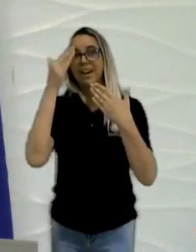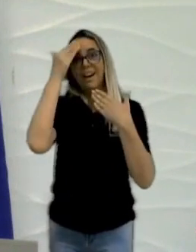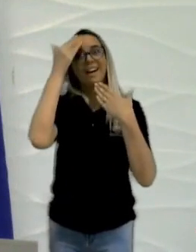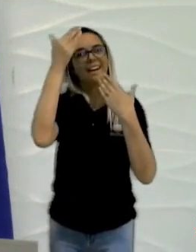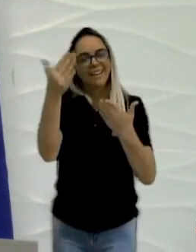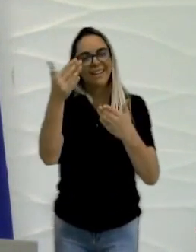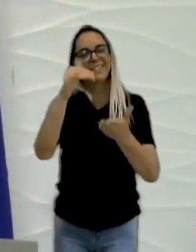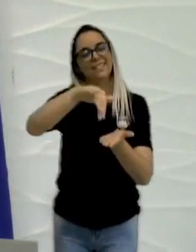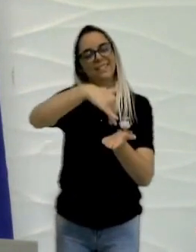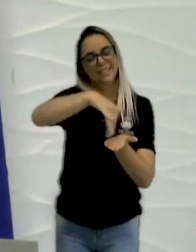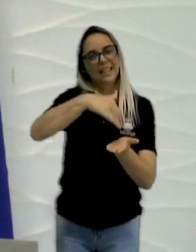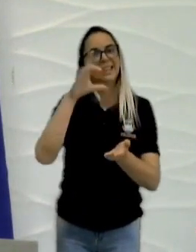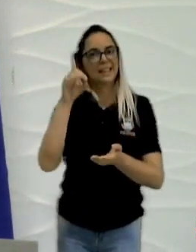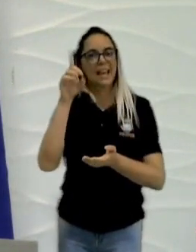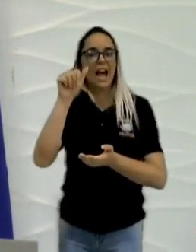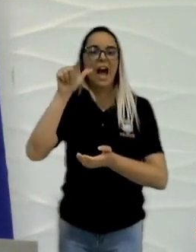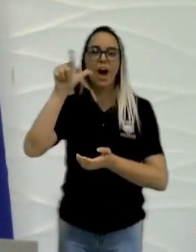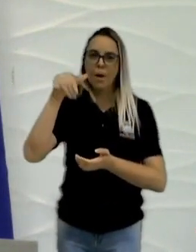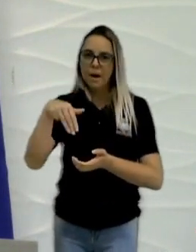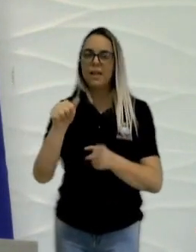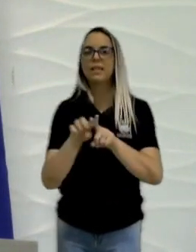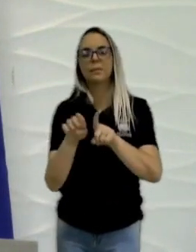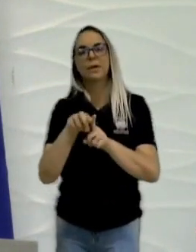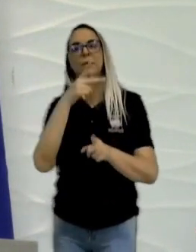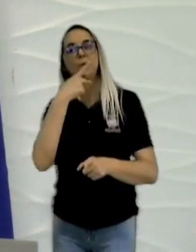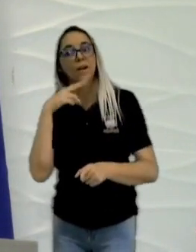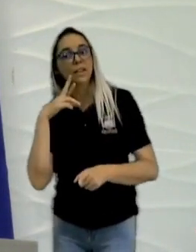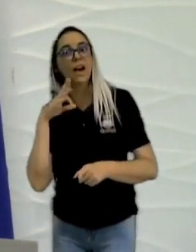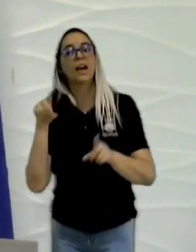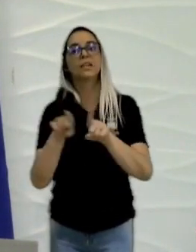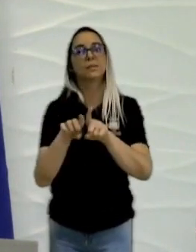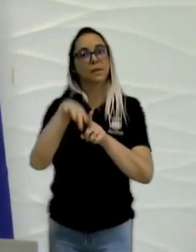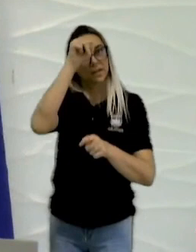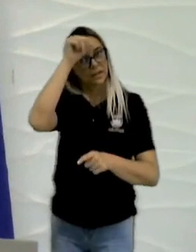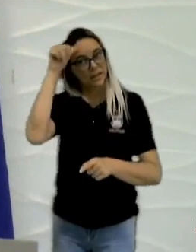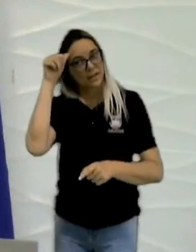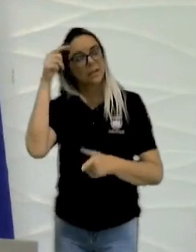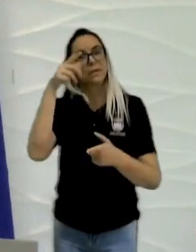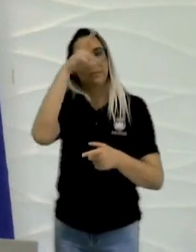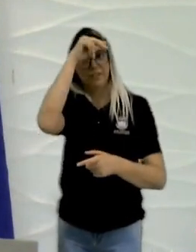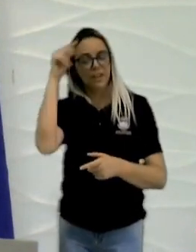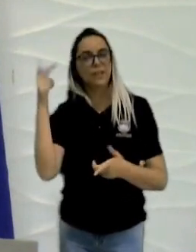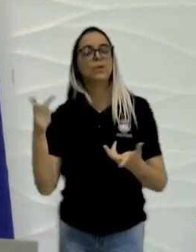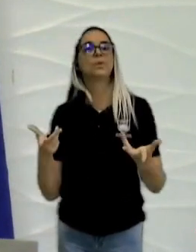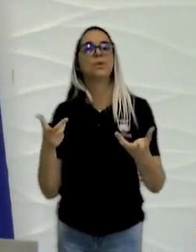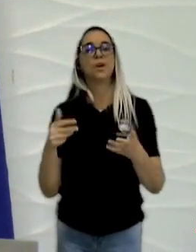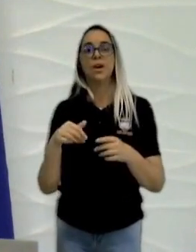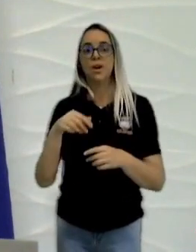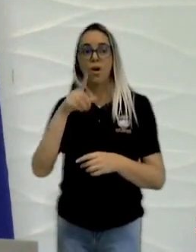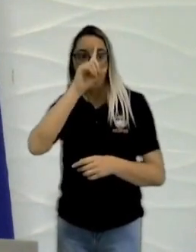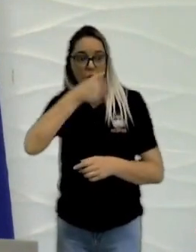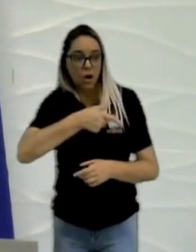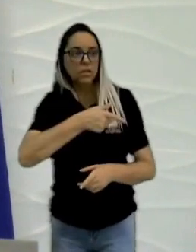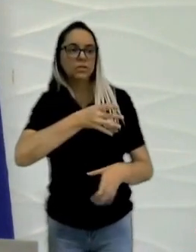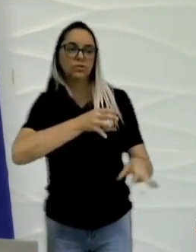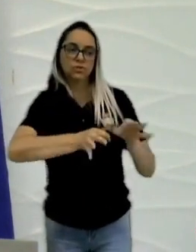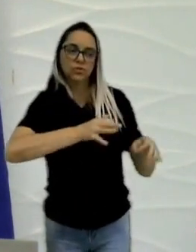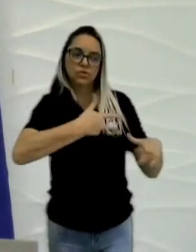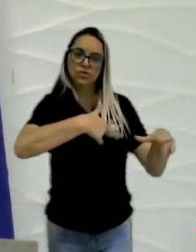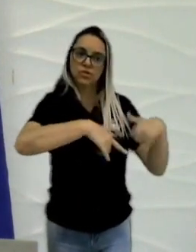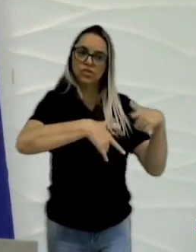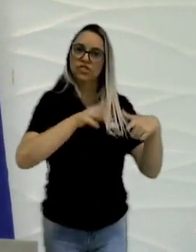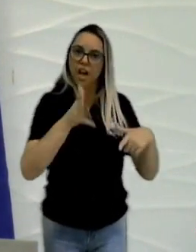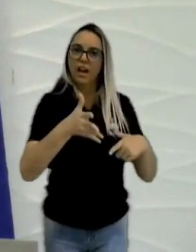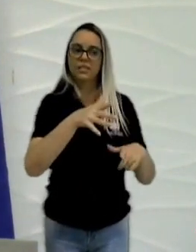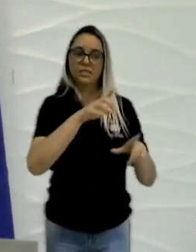secretária Dalma, ao prefeito Alexandre Batel, ao vice Paulo Renato, né, pela ordem de serviço que foi dada lá no PSF do